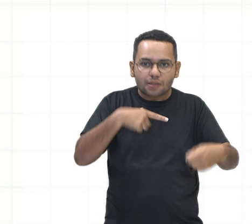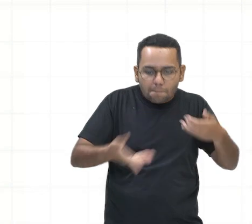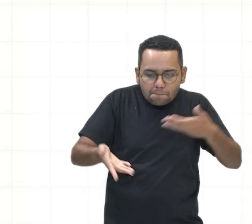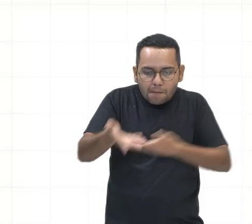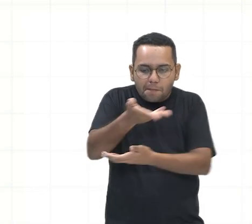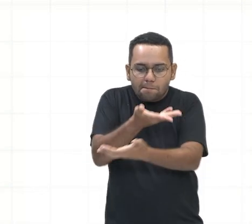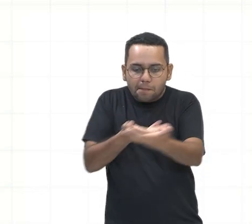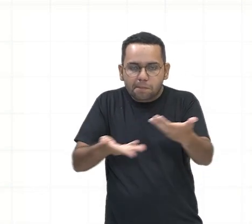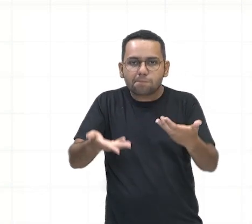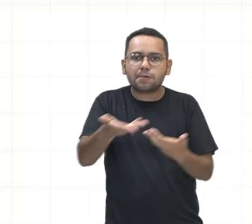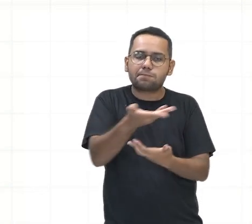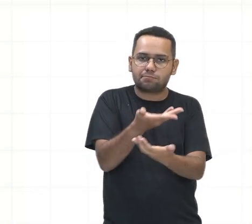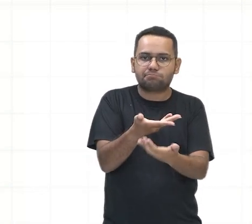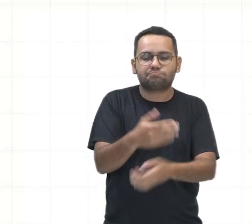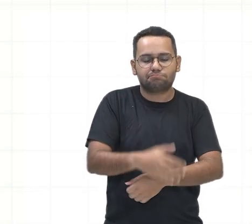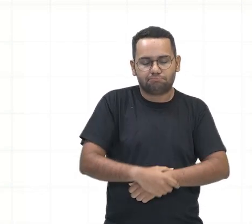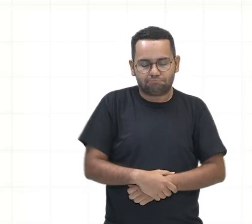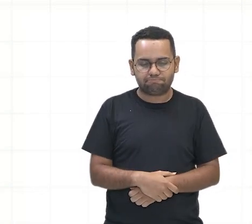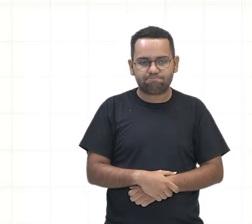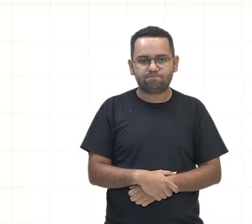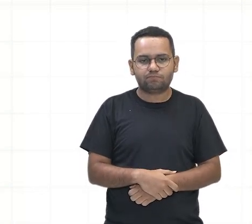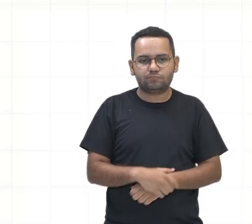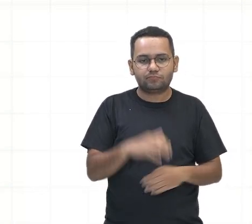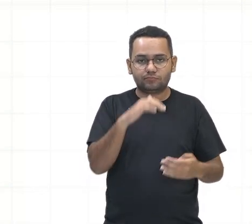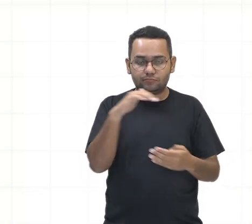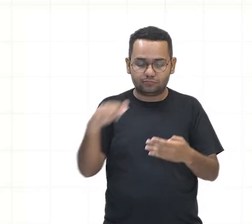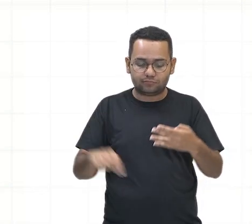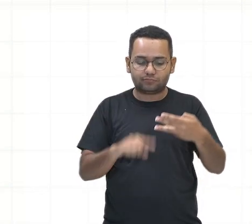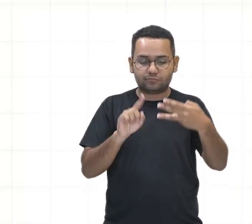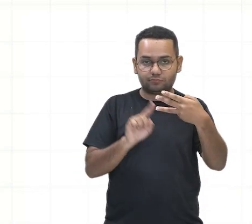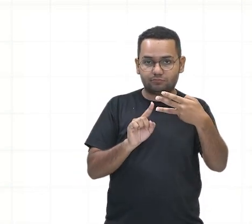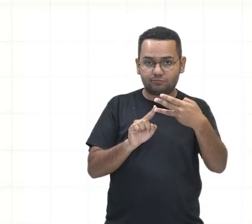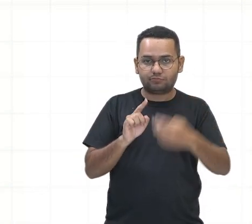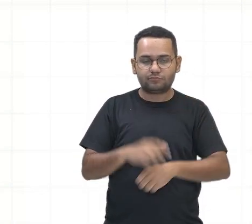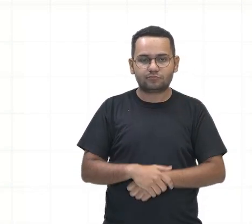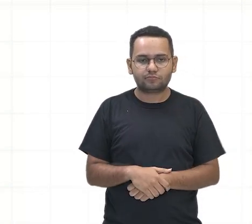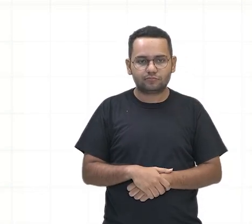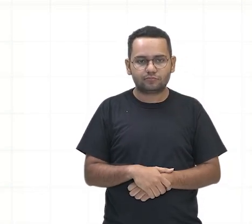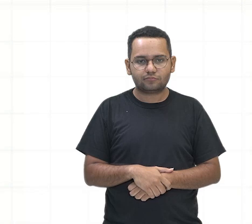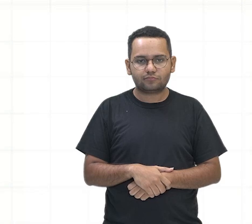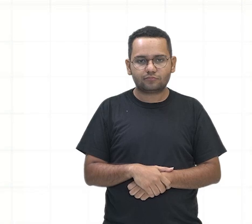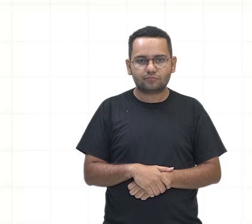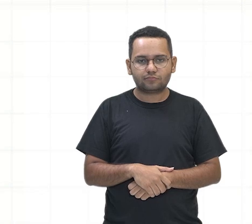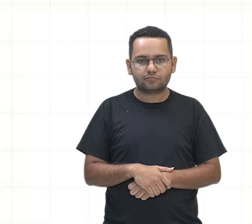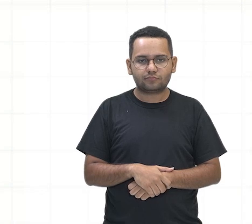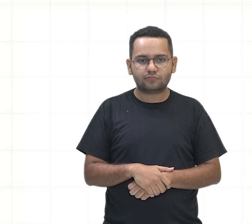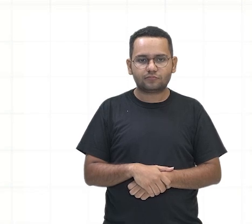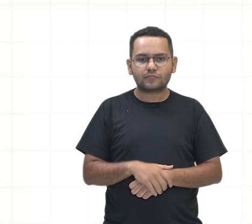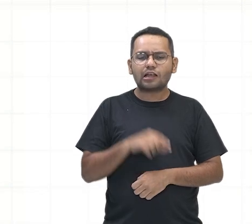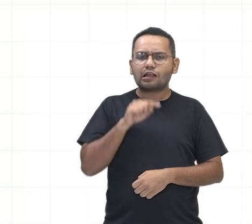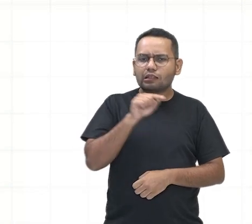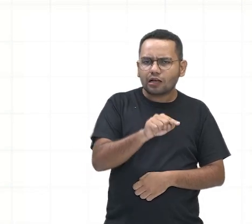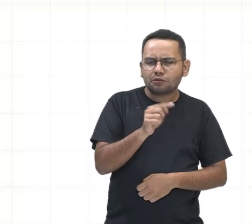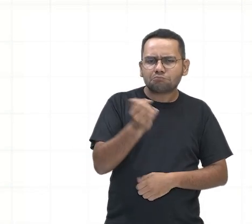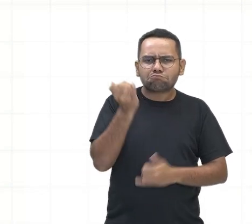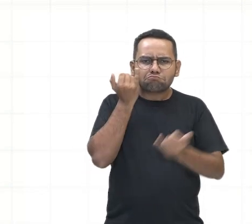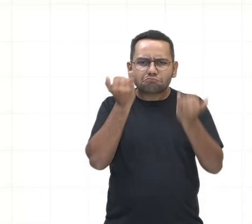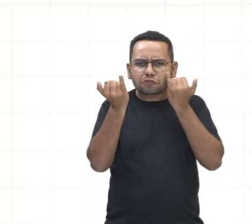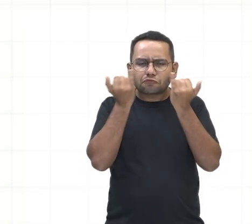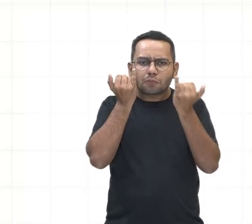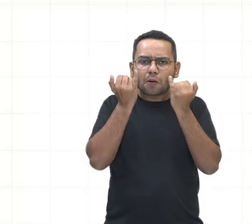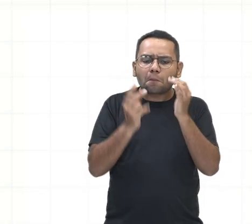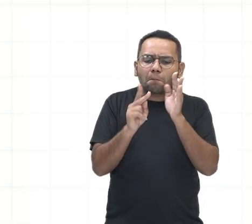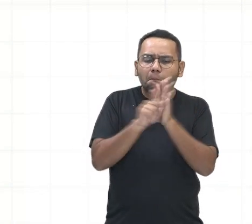social. E também nós podemos dizer que todas as religiões, é claro, cada um do seu